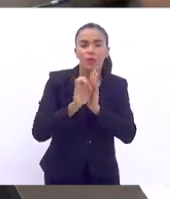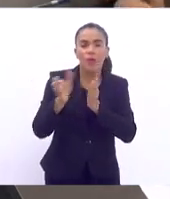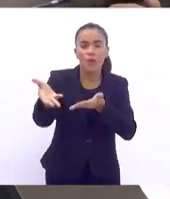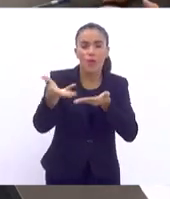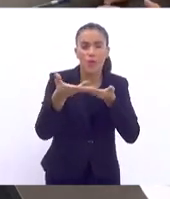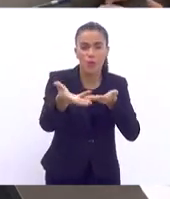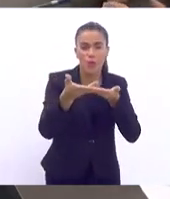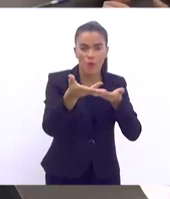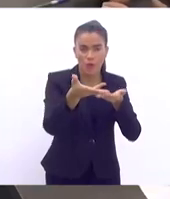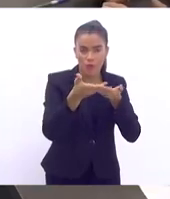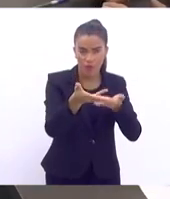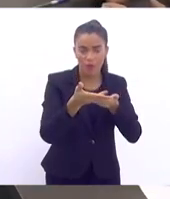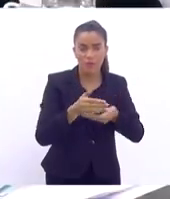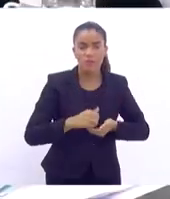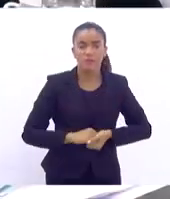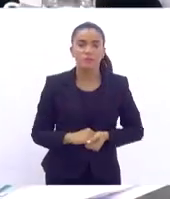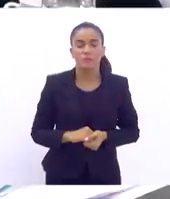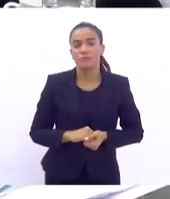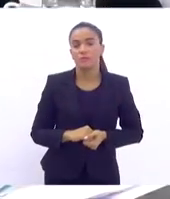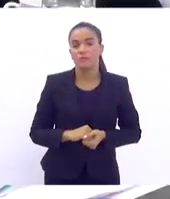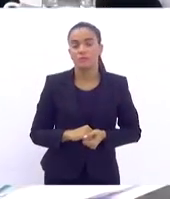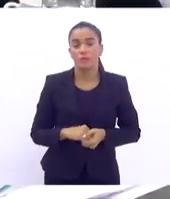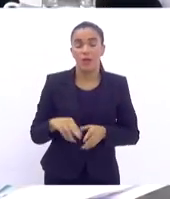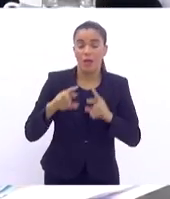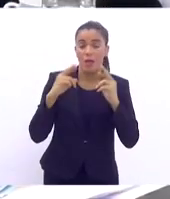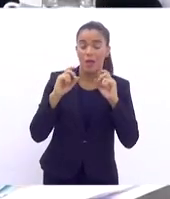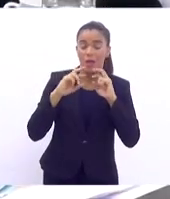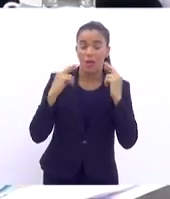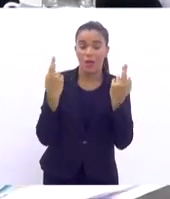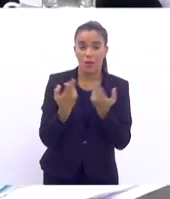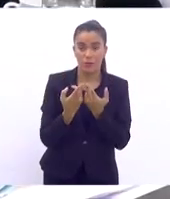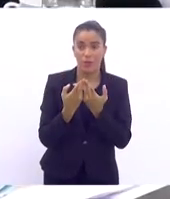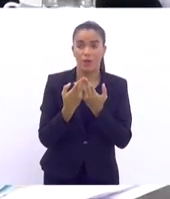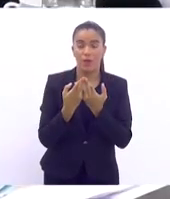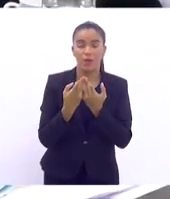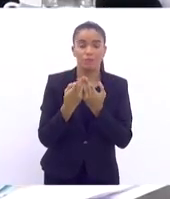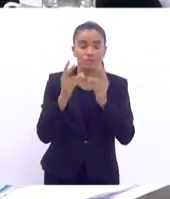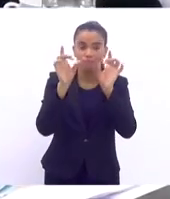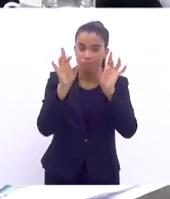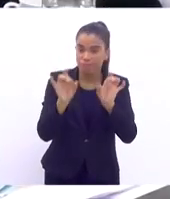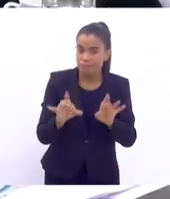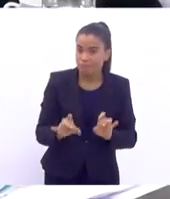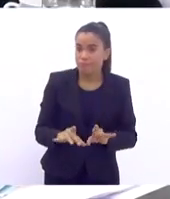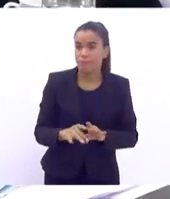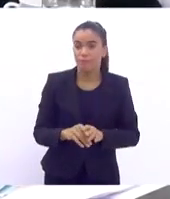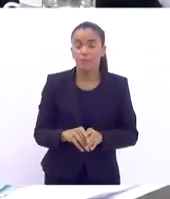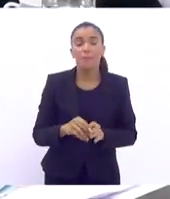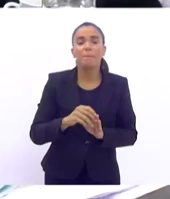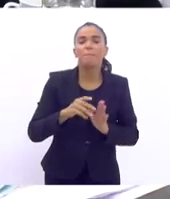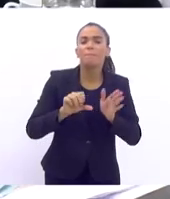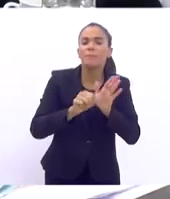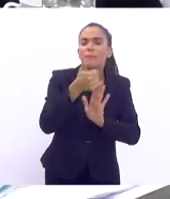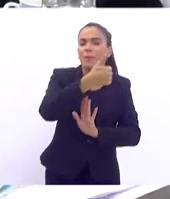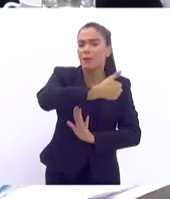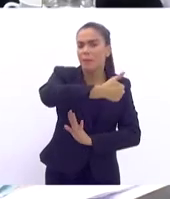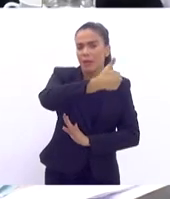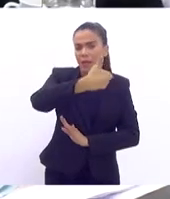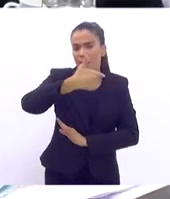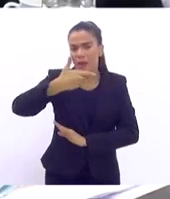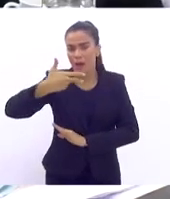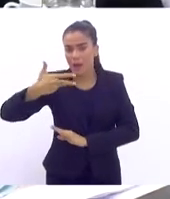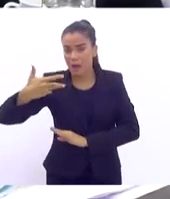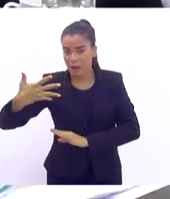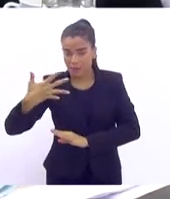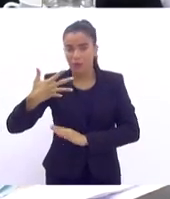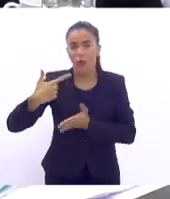da reunião ordinária não sem antes fazer uma questão de ordem para que possamos conforme